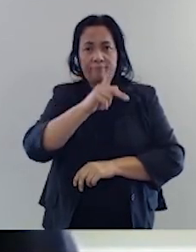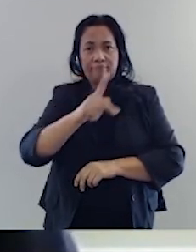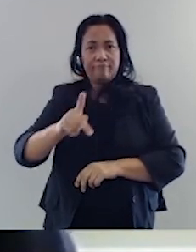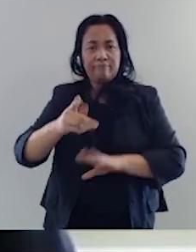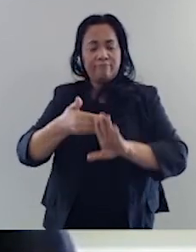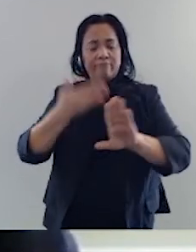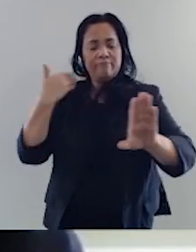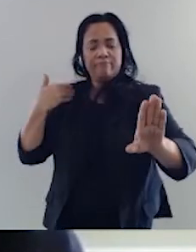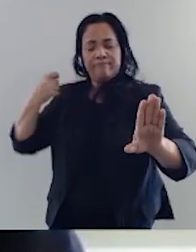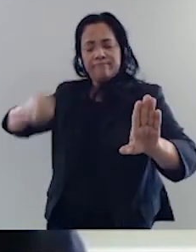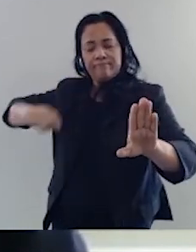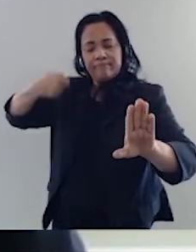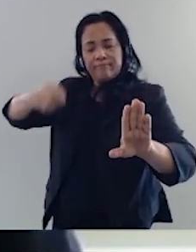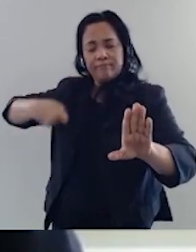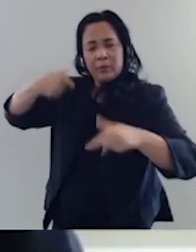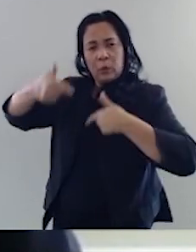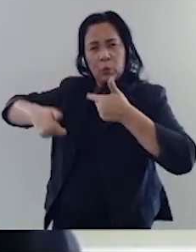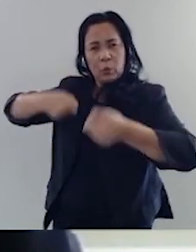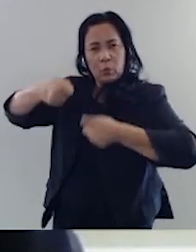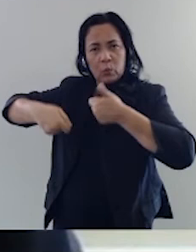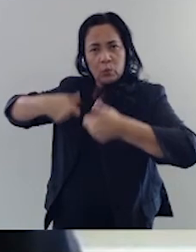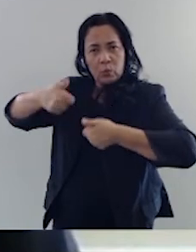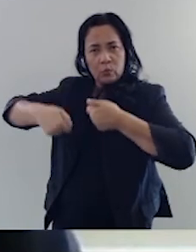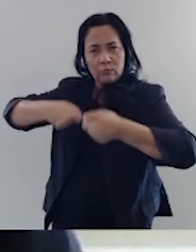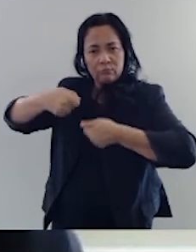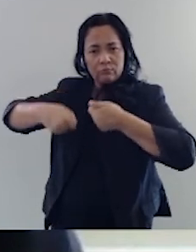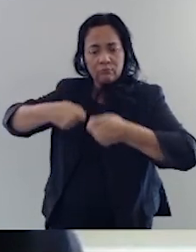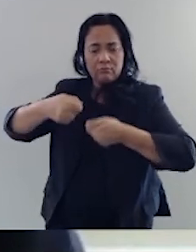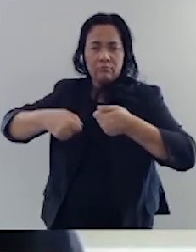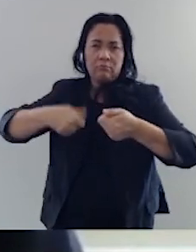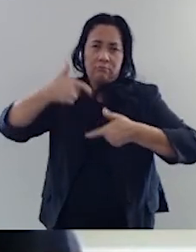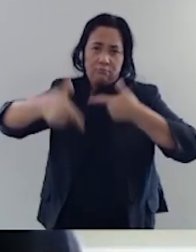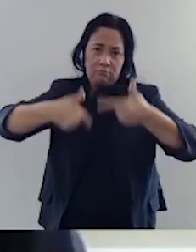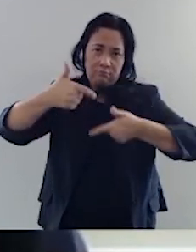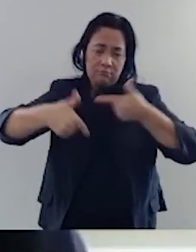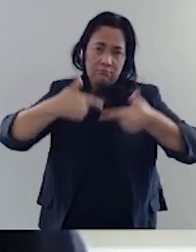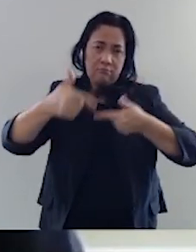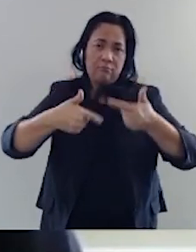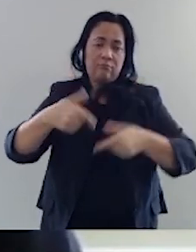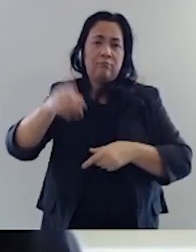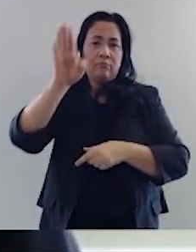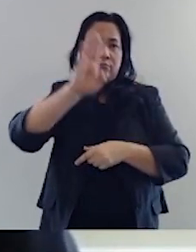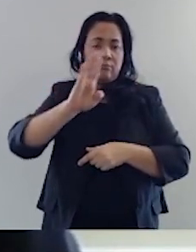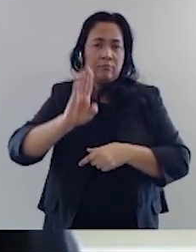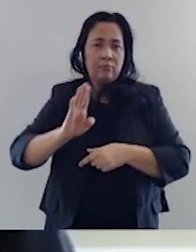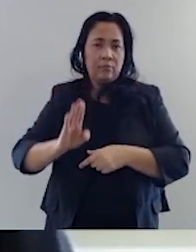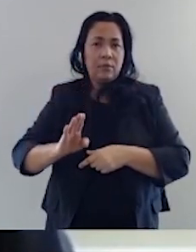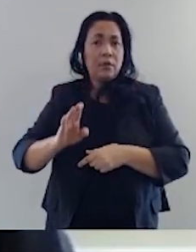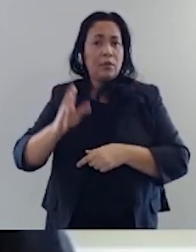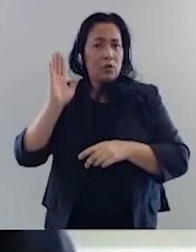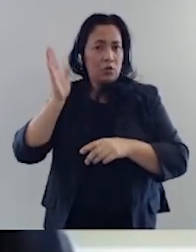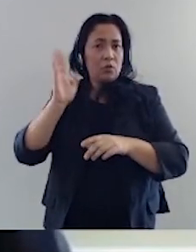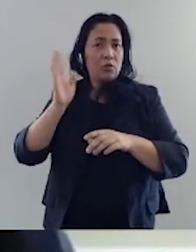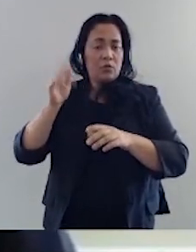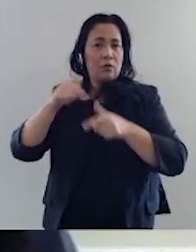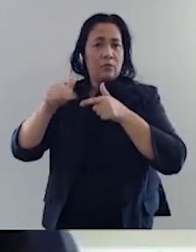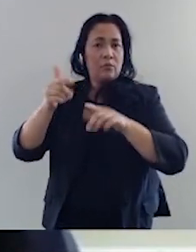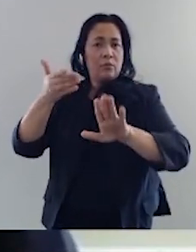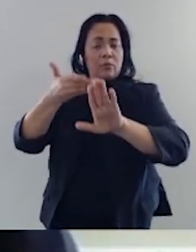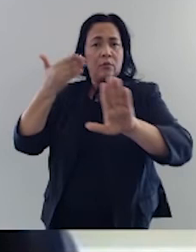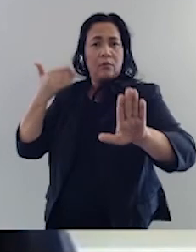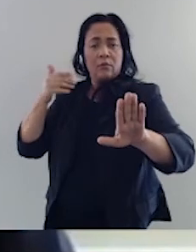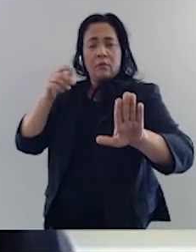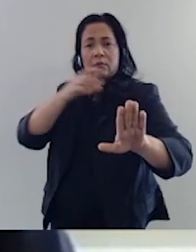pela redemocratização do nosso país, que presidiu a ordem quando nós sofremos um